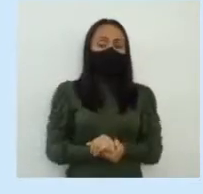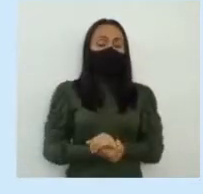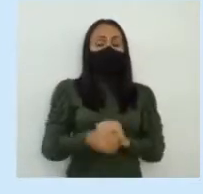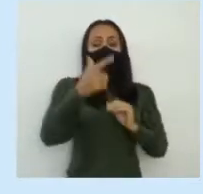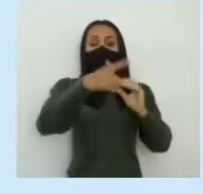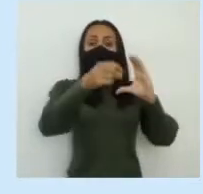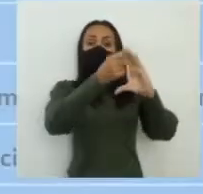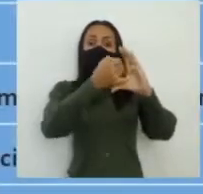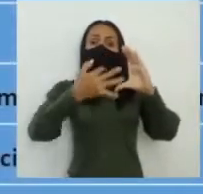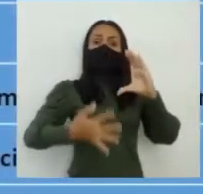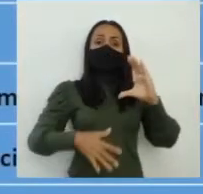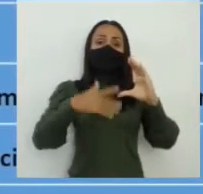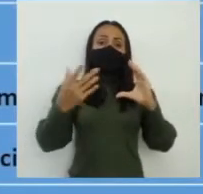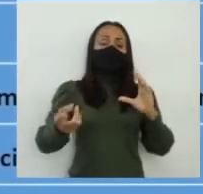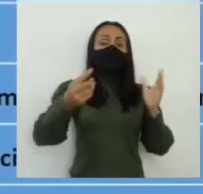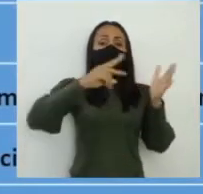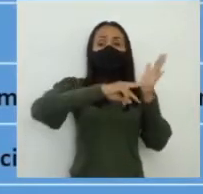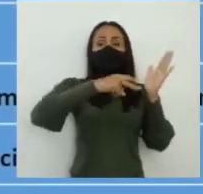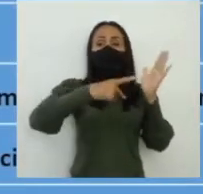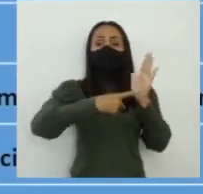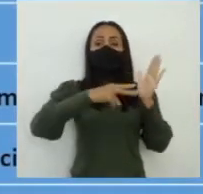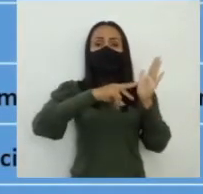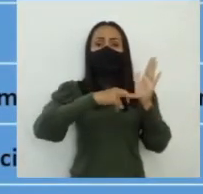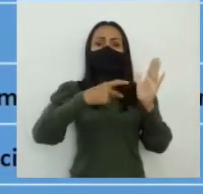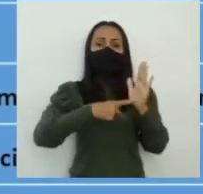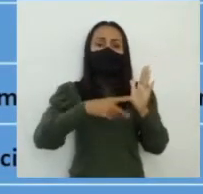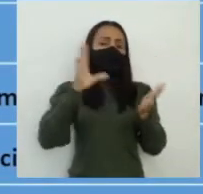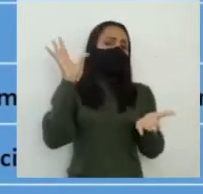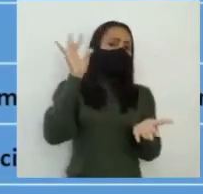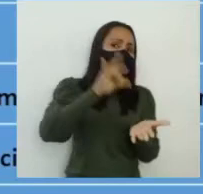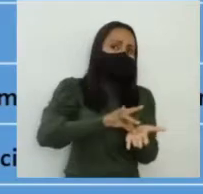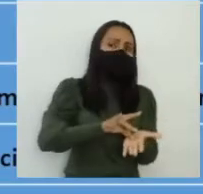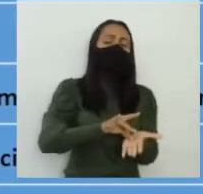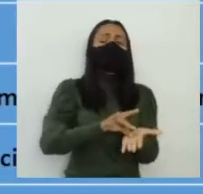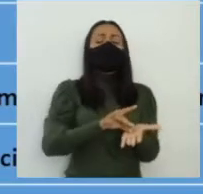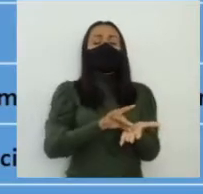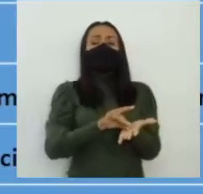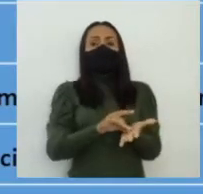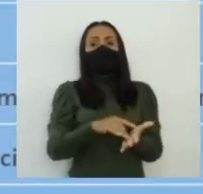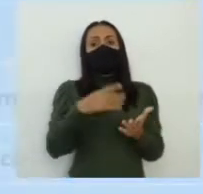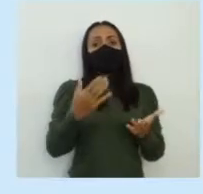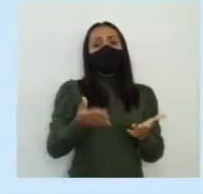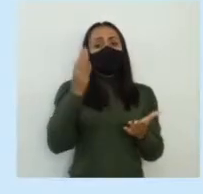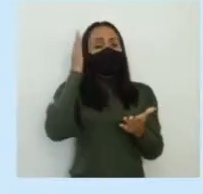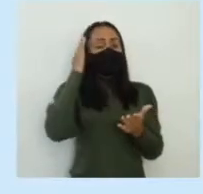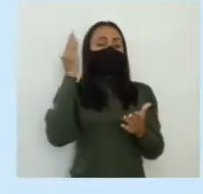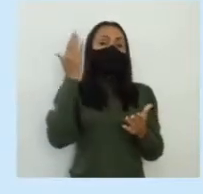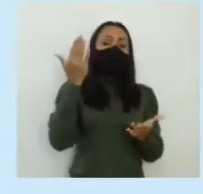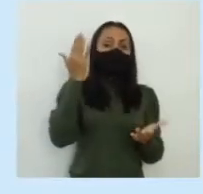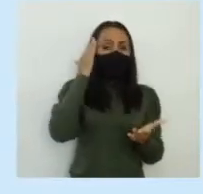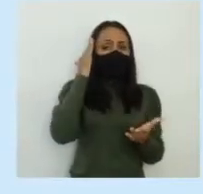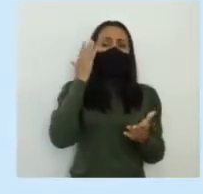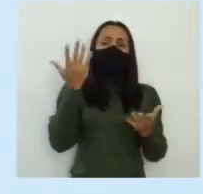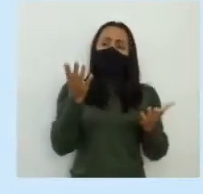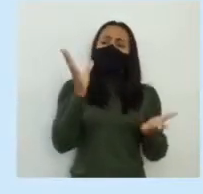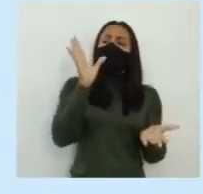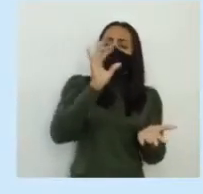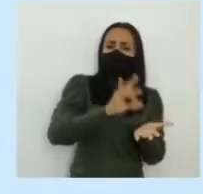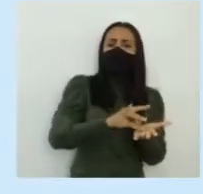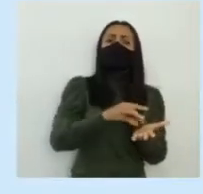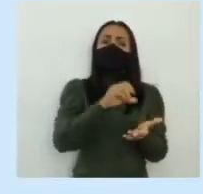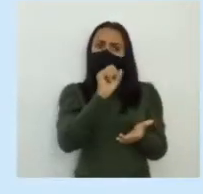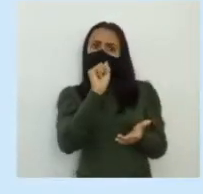característica, o significado ele tem que ser consistente. Então o destinatário, ele além de entender, ele